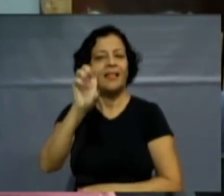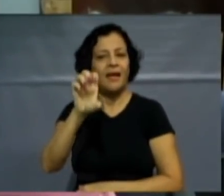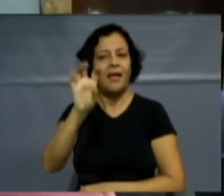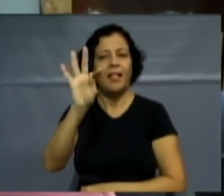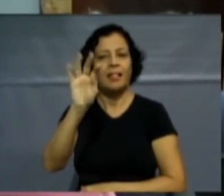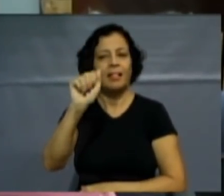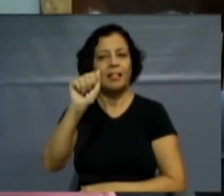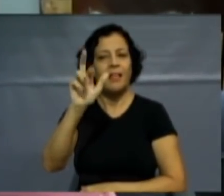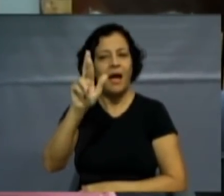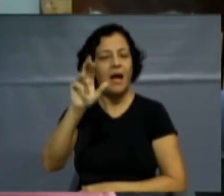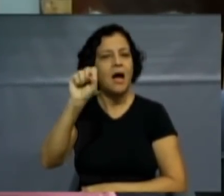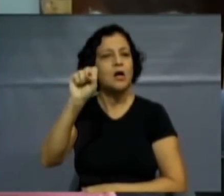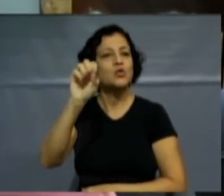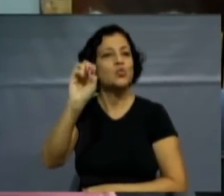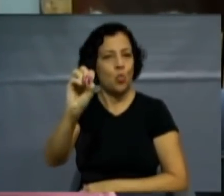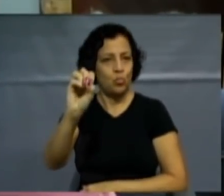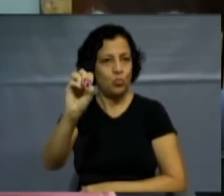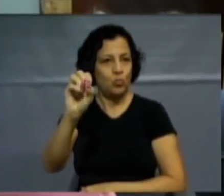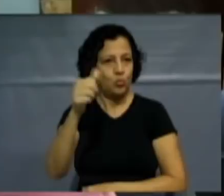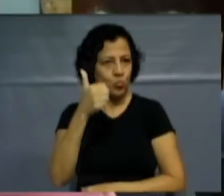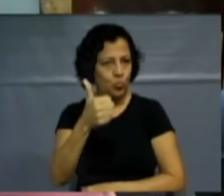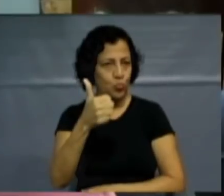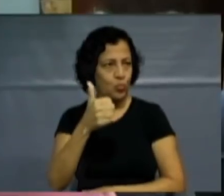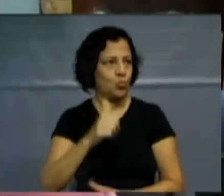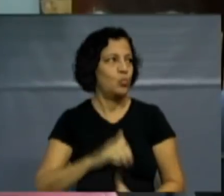parte. Né, Ciro?